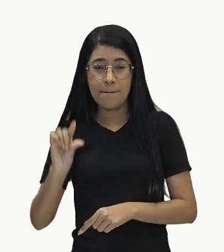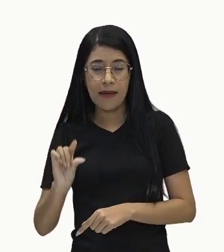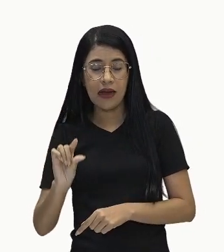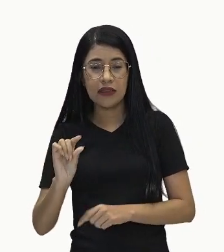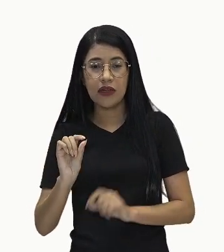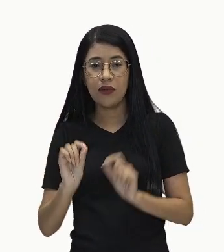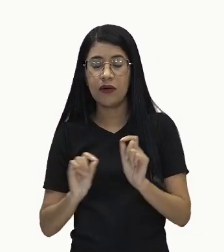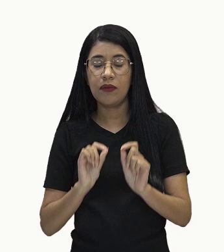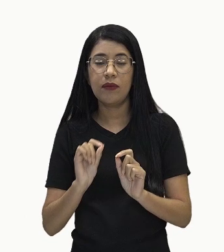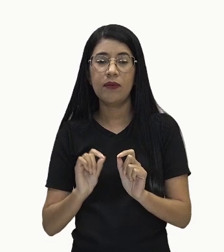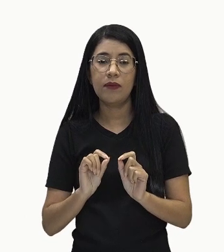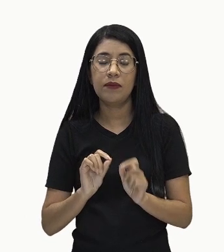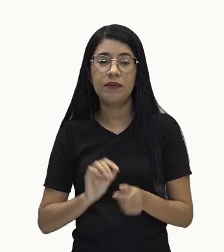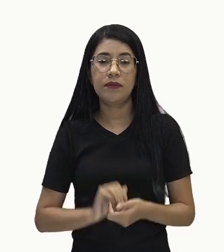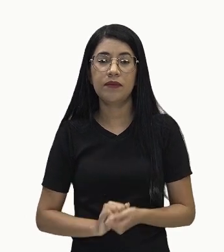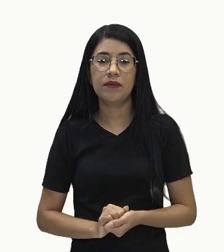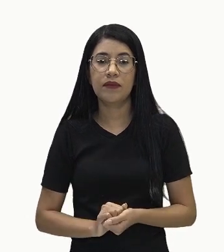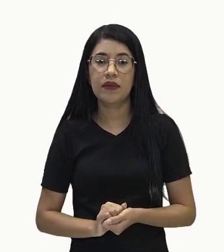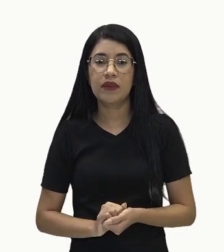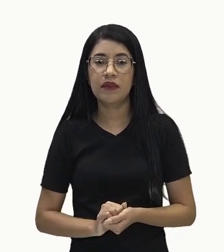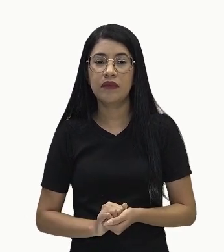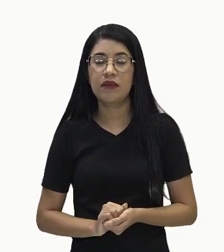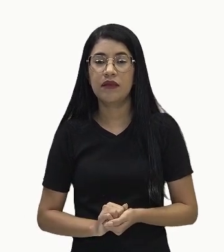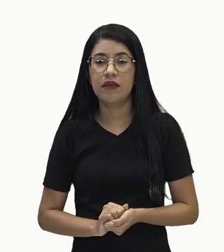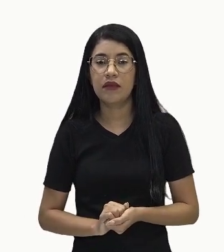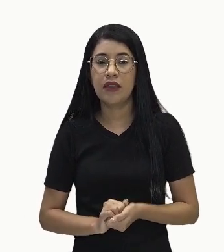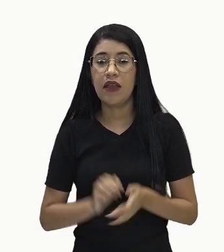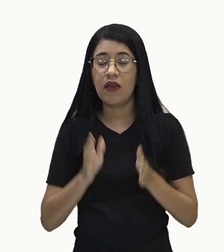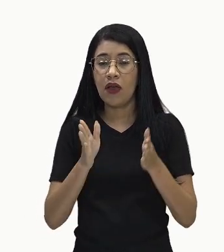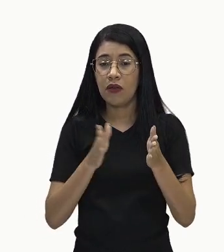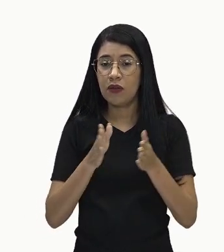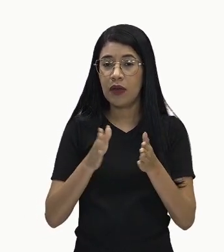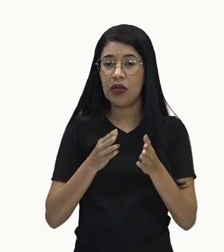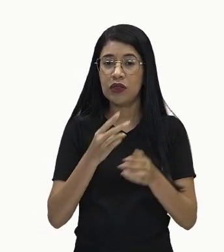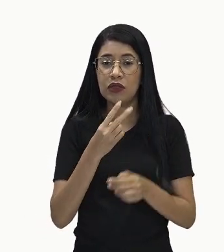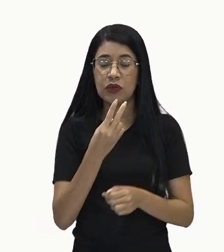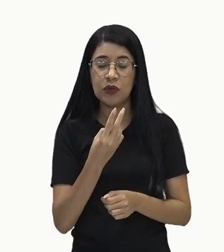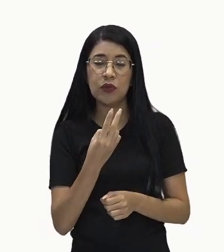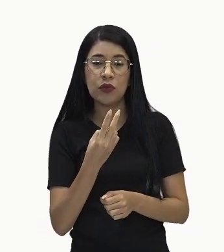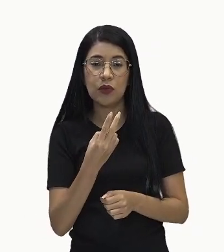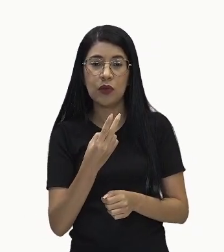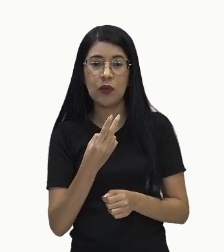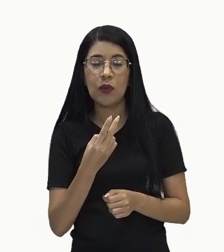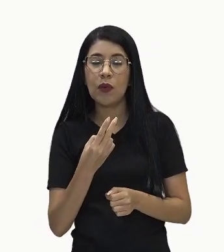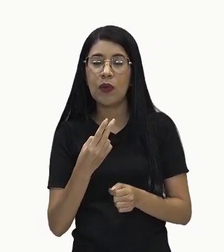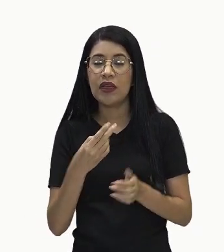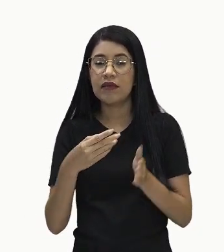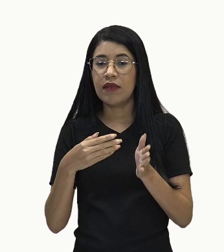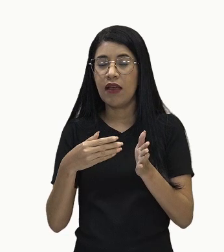deste intervalo. A variabilidade é considerada baixa